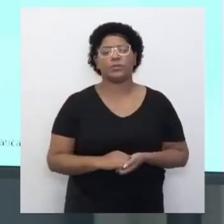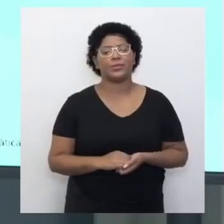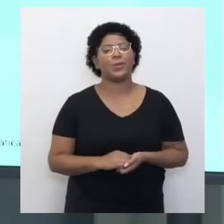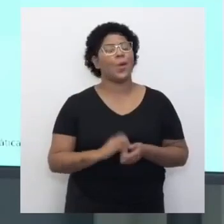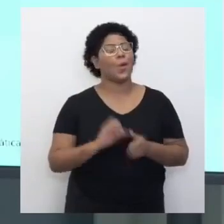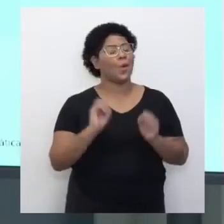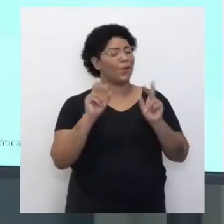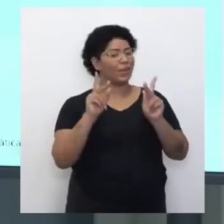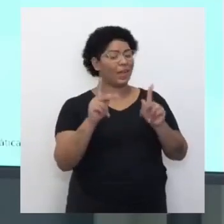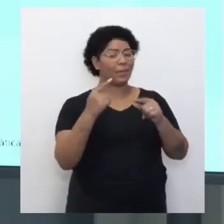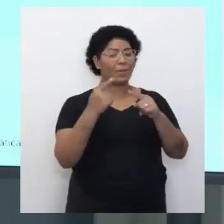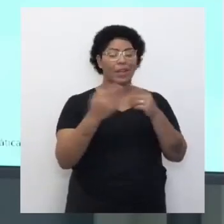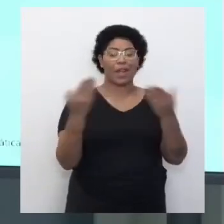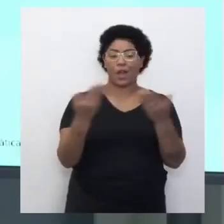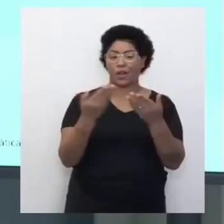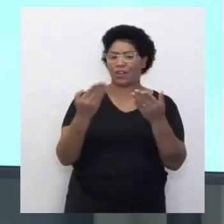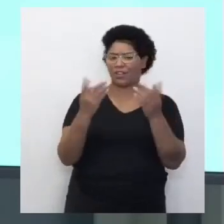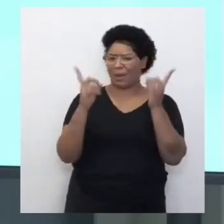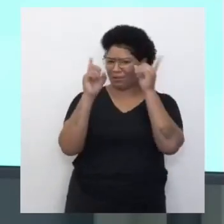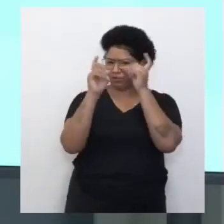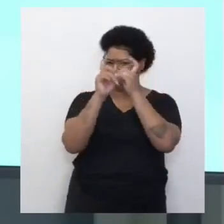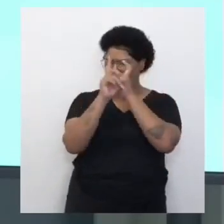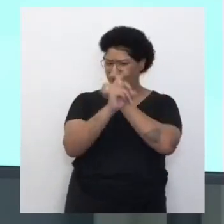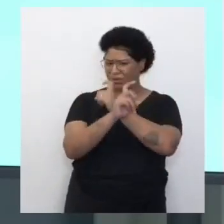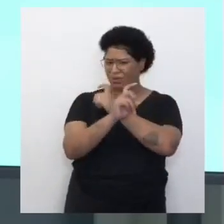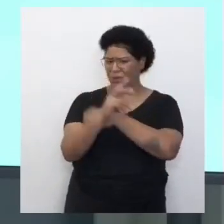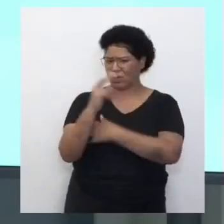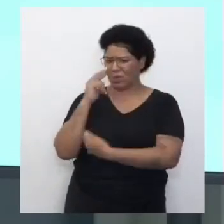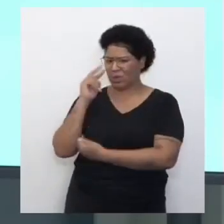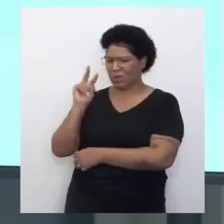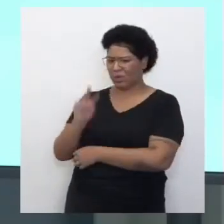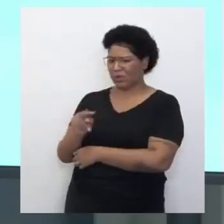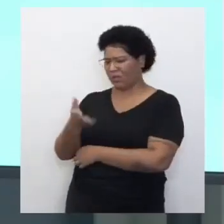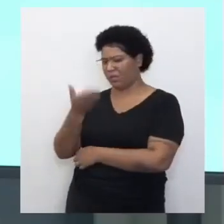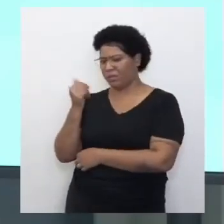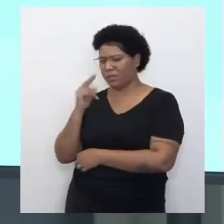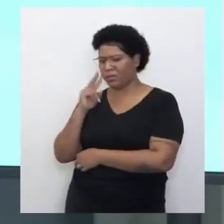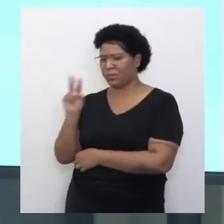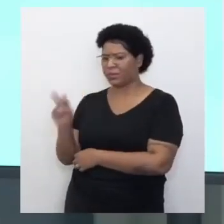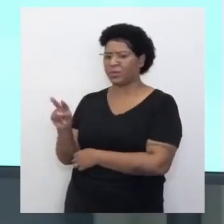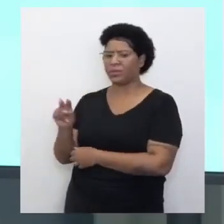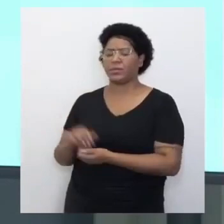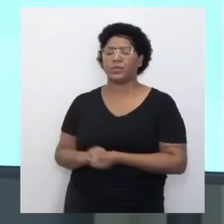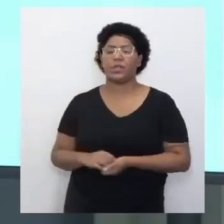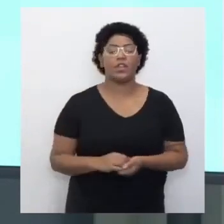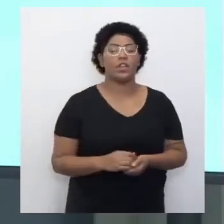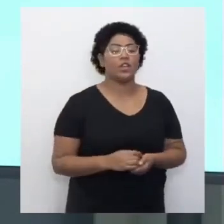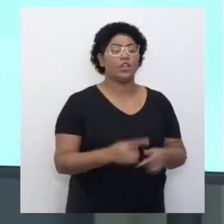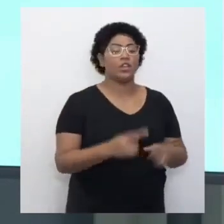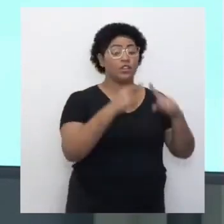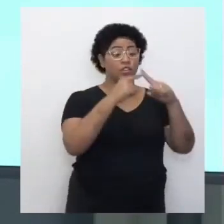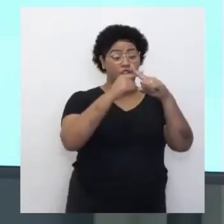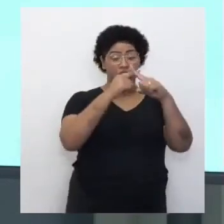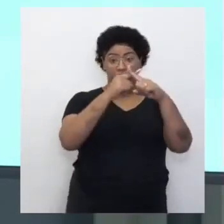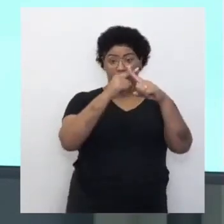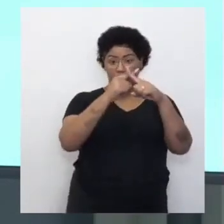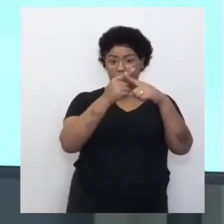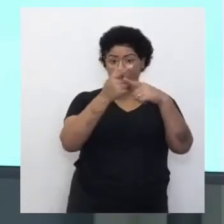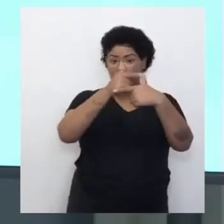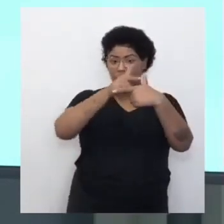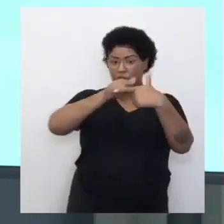Beleza, porque agora nós vamos complicar mais um pouco. Então, vamos lá, vamos complicar. X dividido por